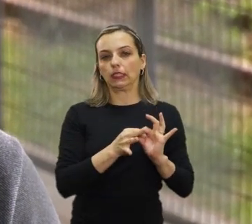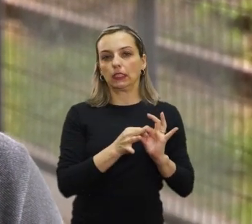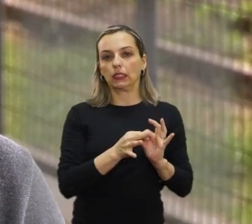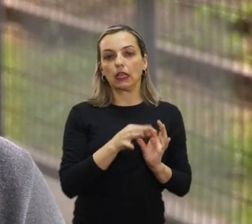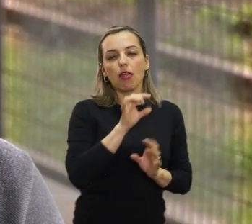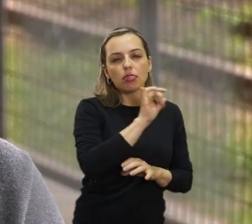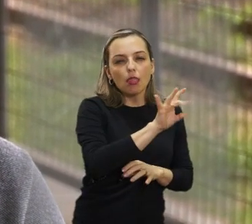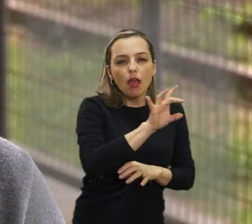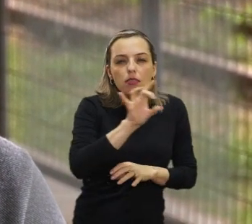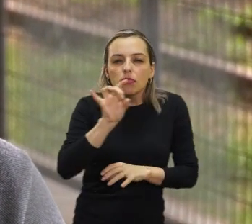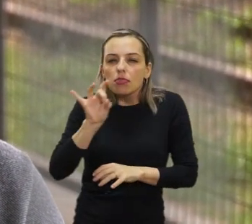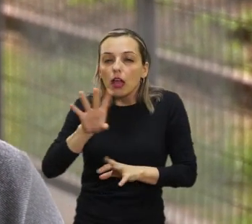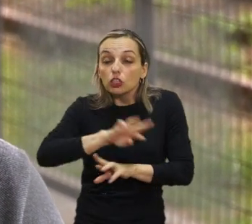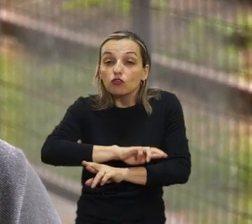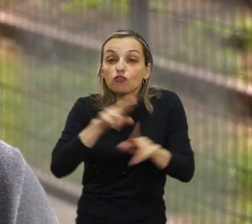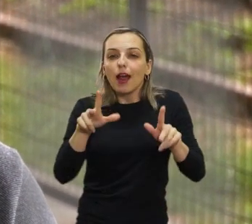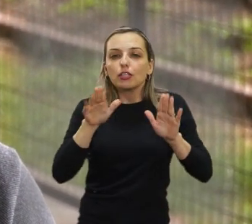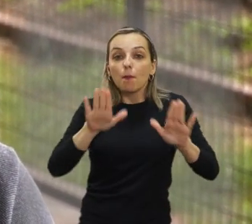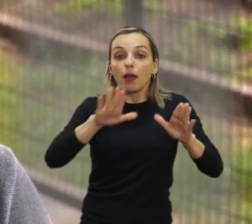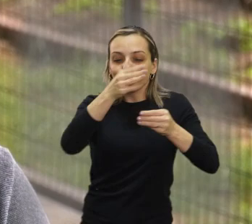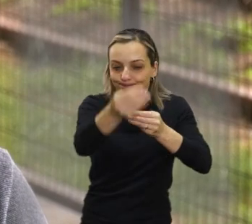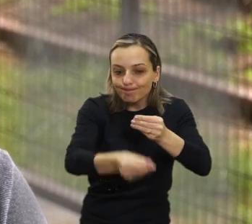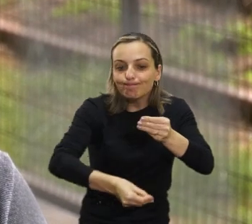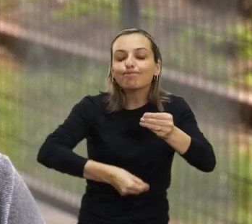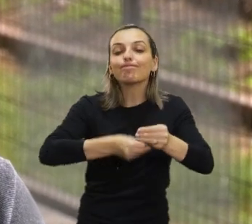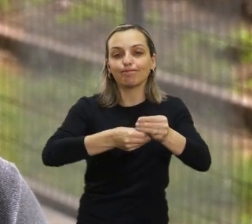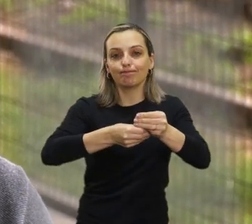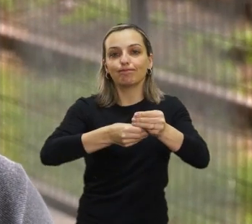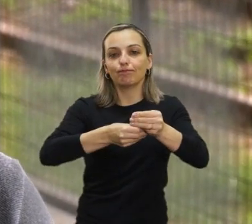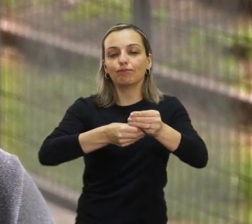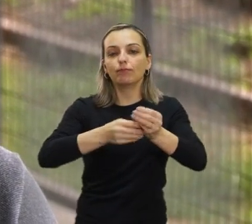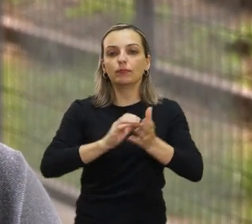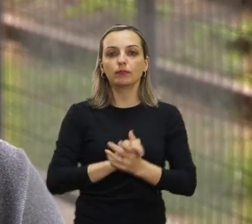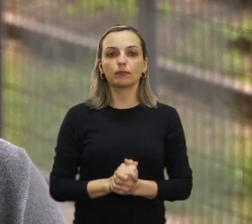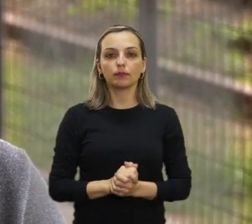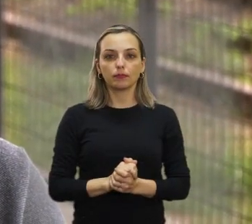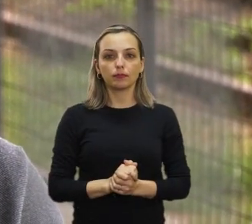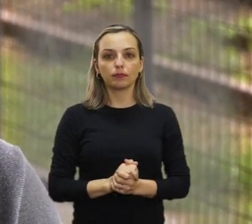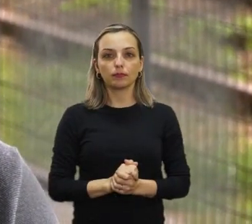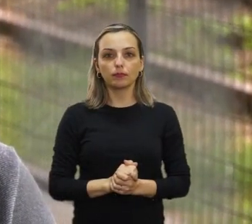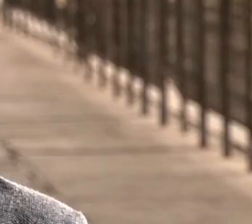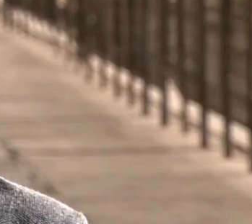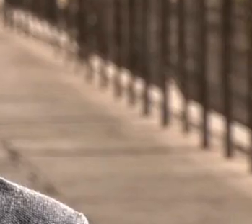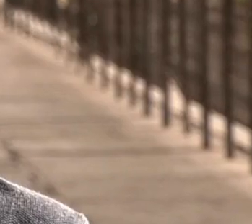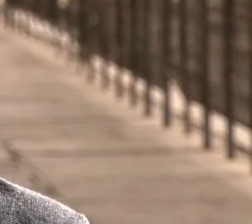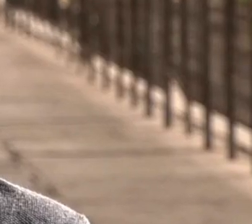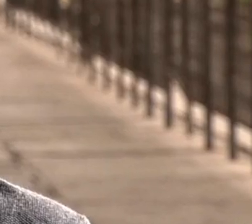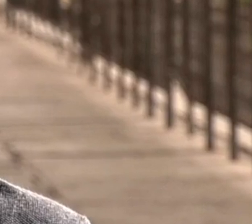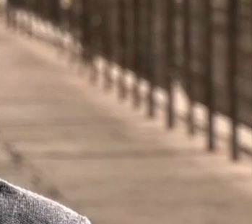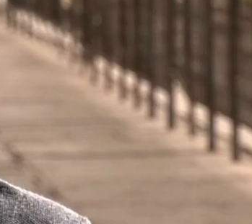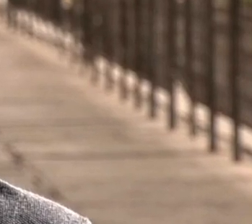olhares diferentes, mas que são extremamente complementares, assim.